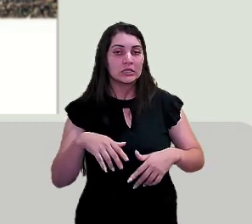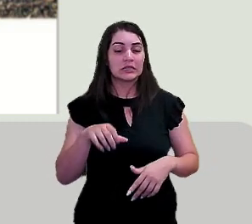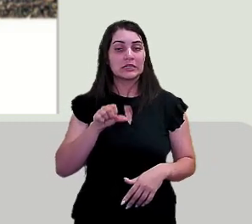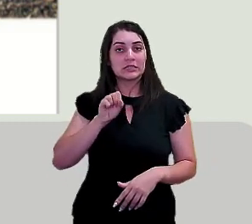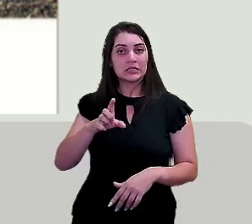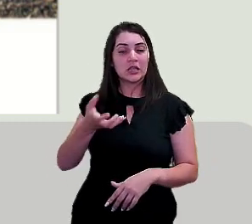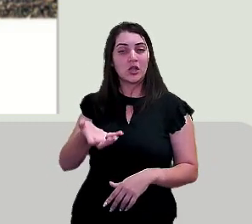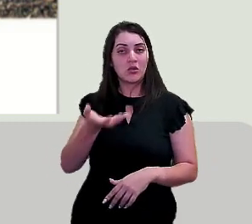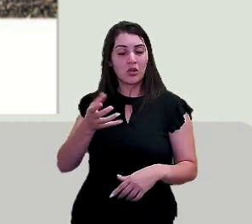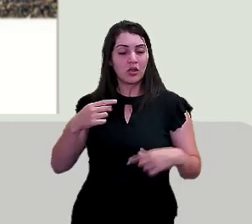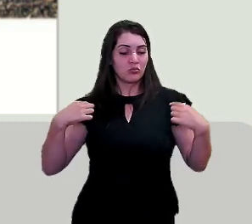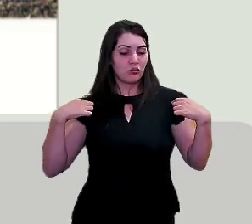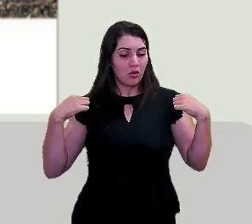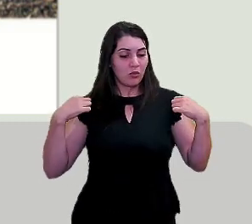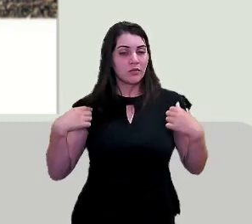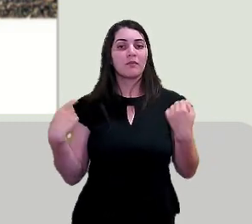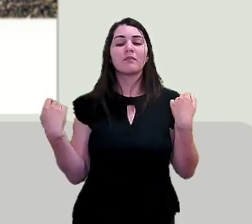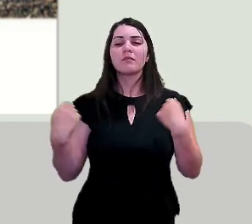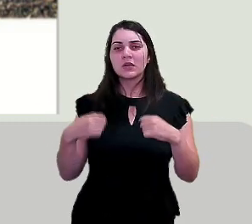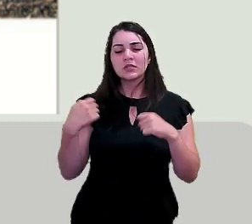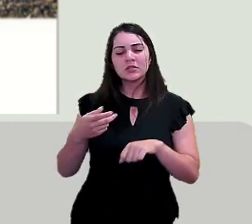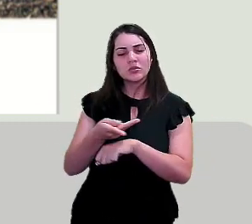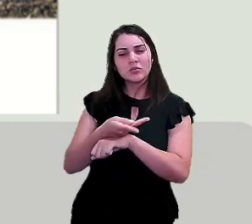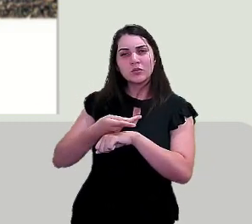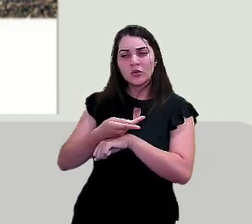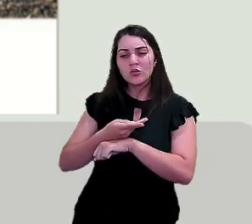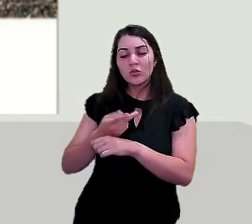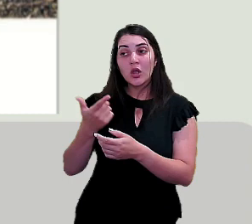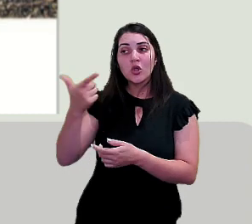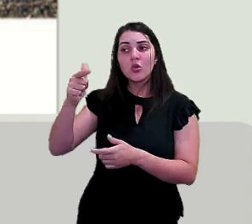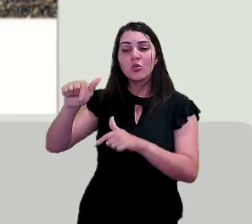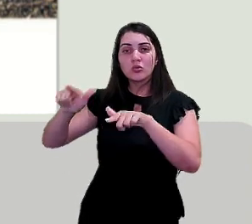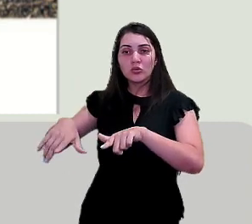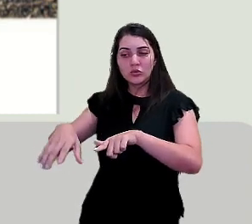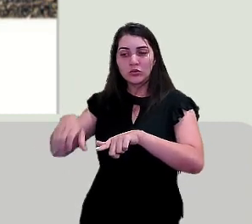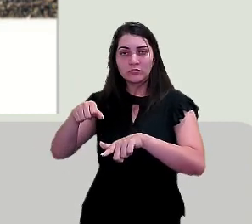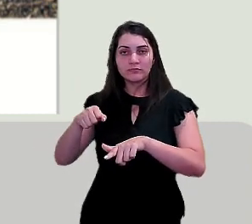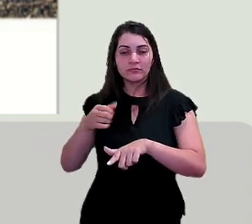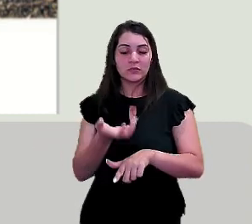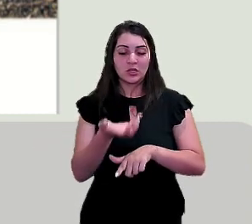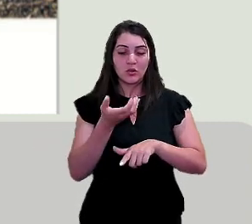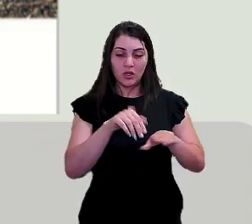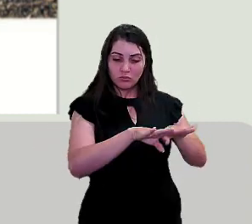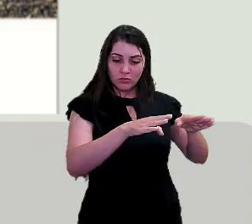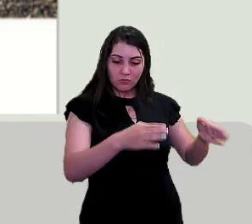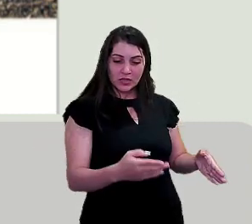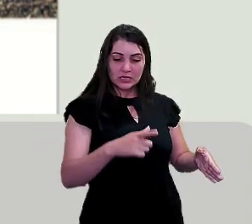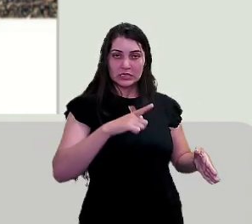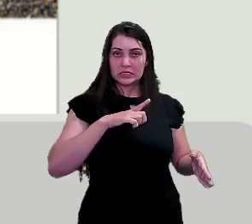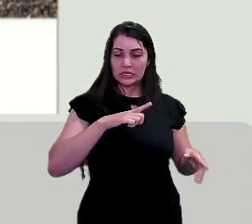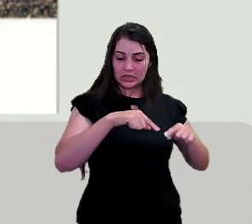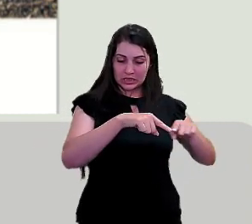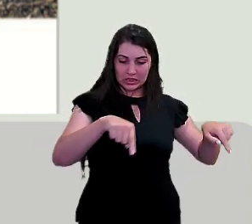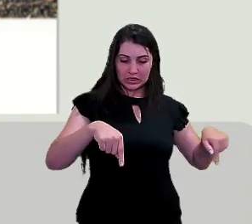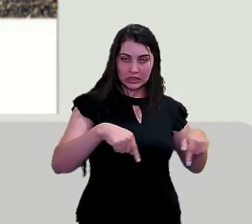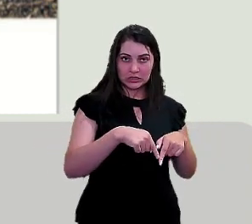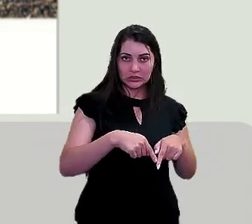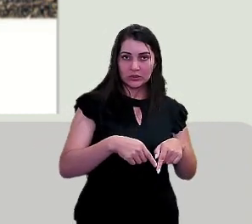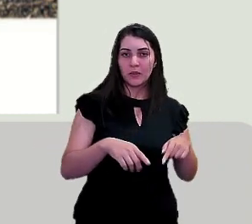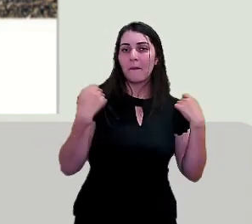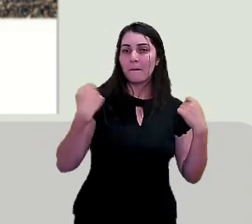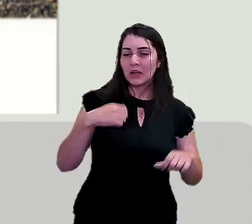tenho que tirar matéria-prima de algum lugar. Eita, se eu quero construir aqui uma mesa para colocar na minha sala de jantar, eu tenho que tirar